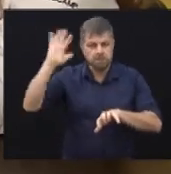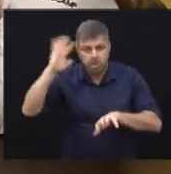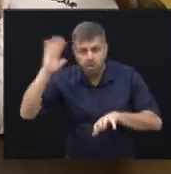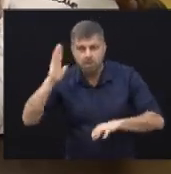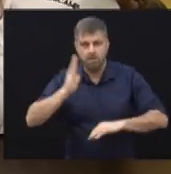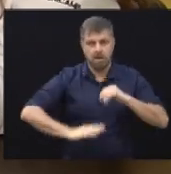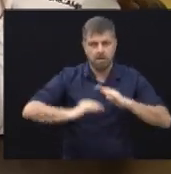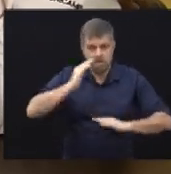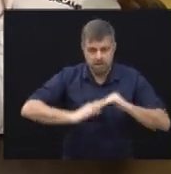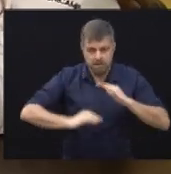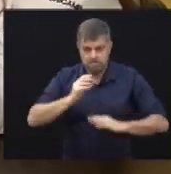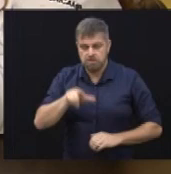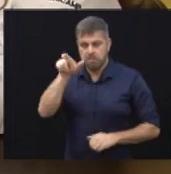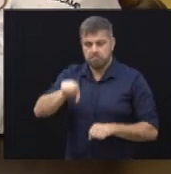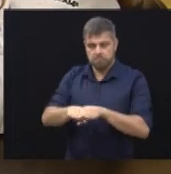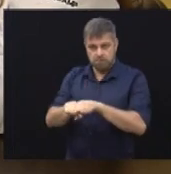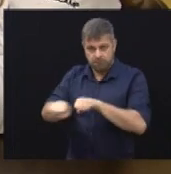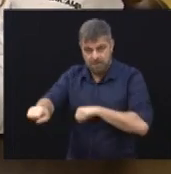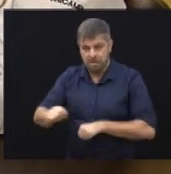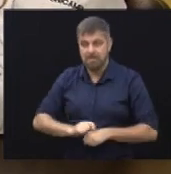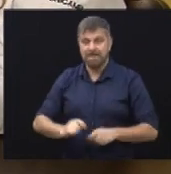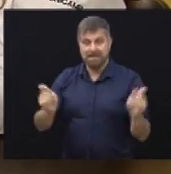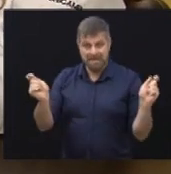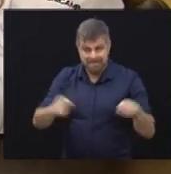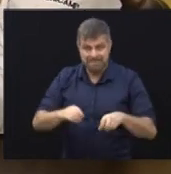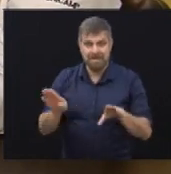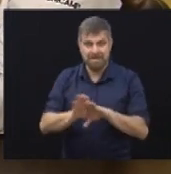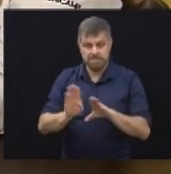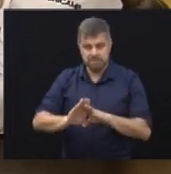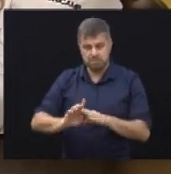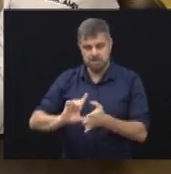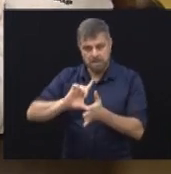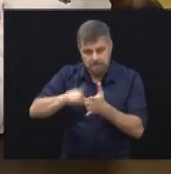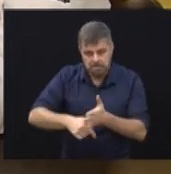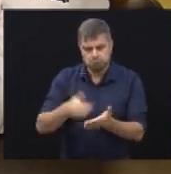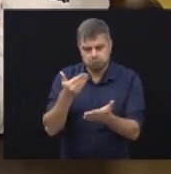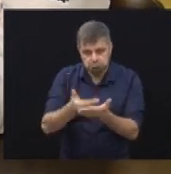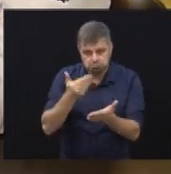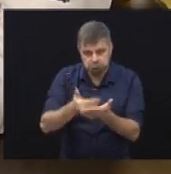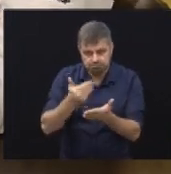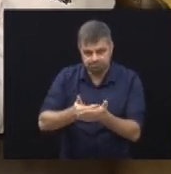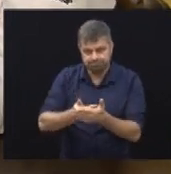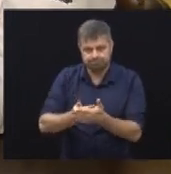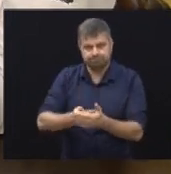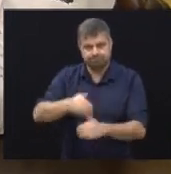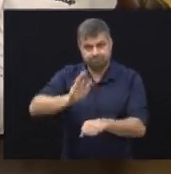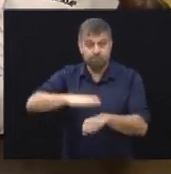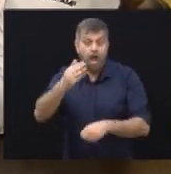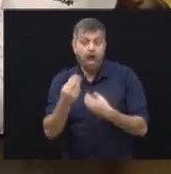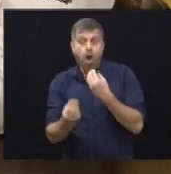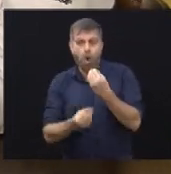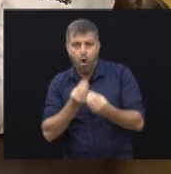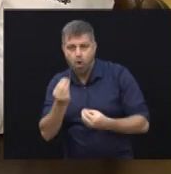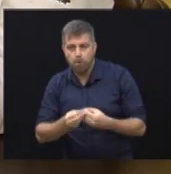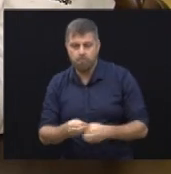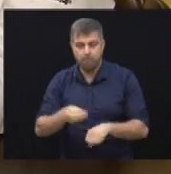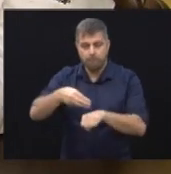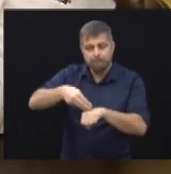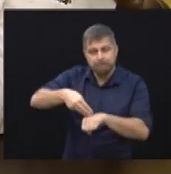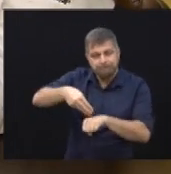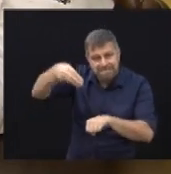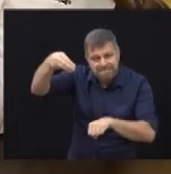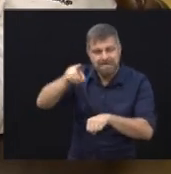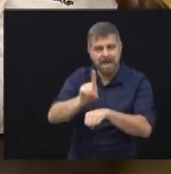e práticas, a pessoa se forma e ainda tem a oportunidade de continuar esses estudos. Continuar como, né? Dá para